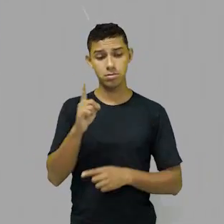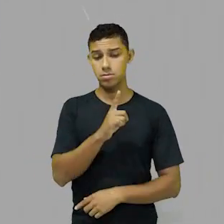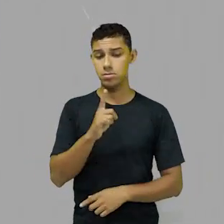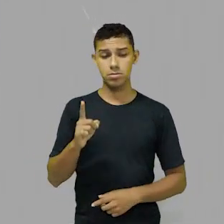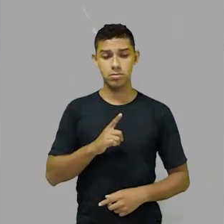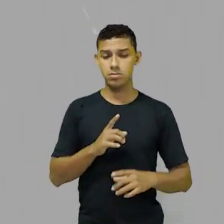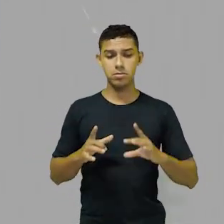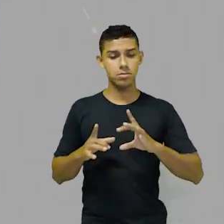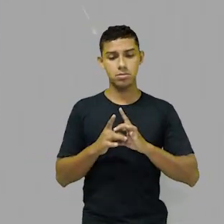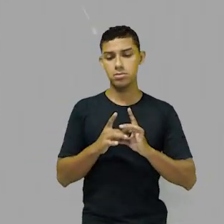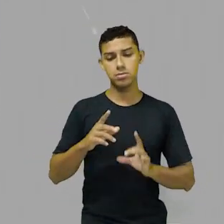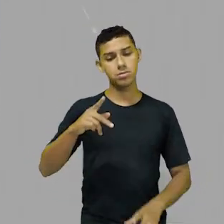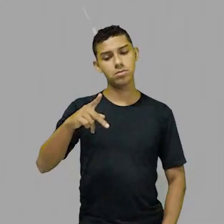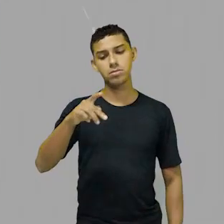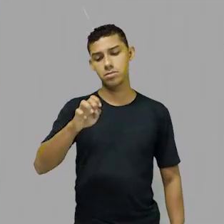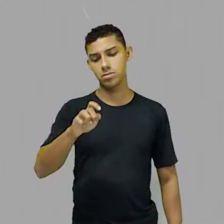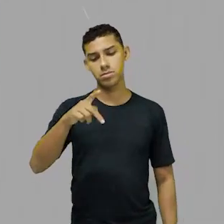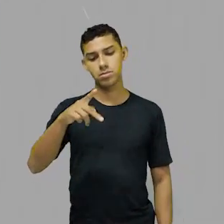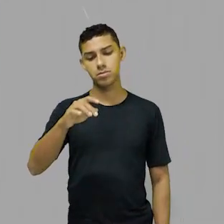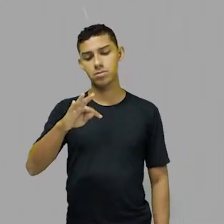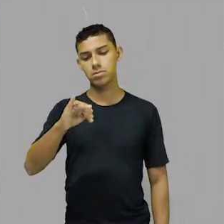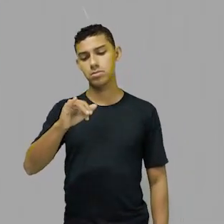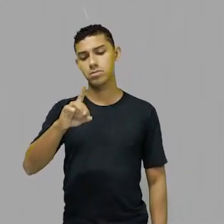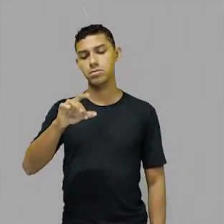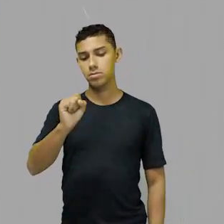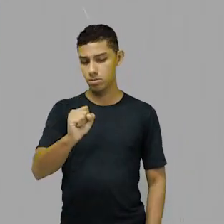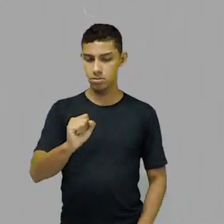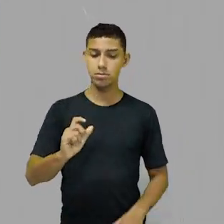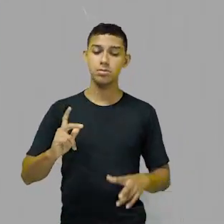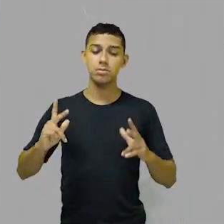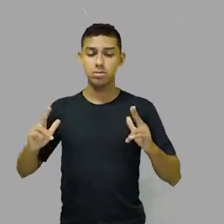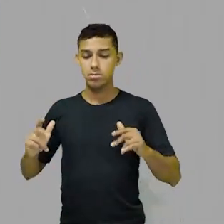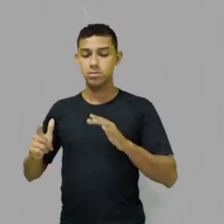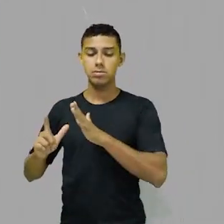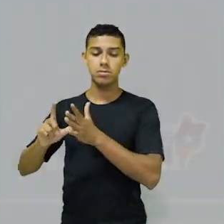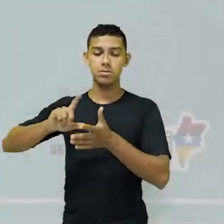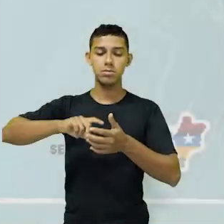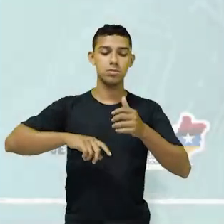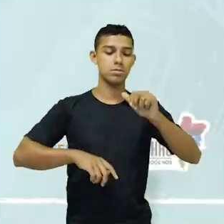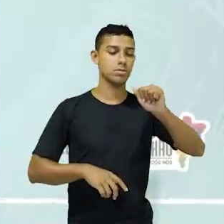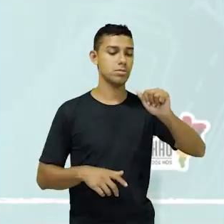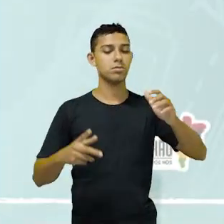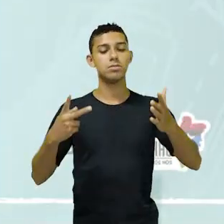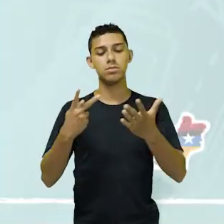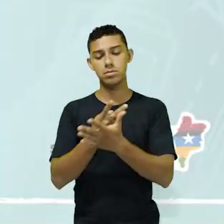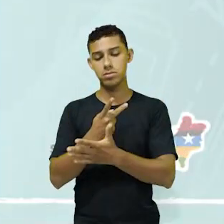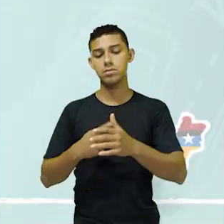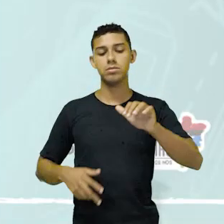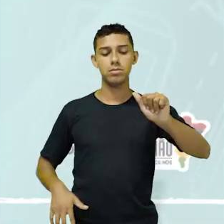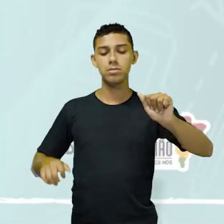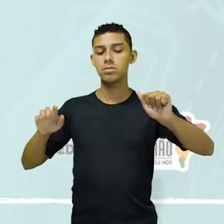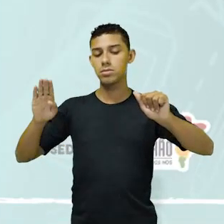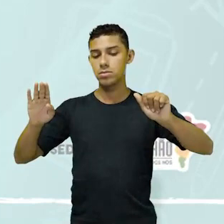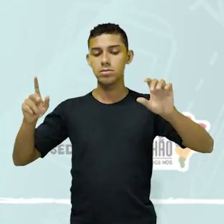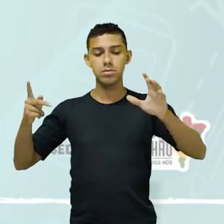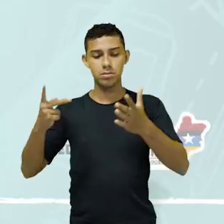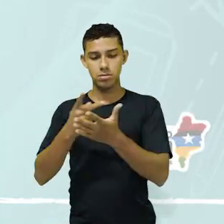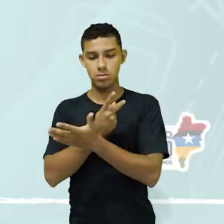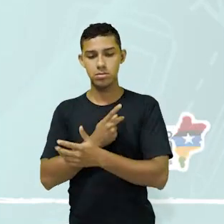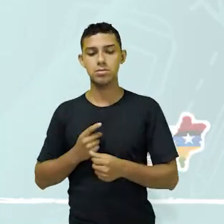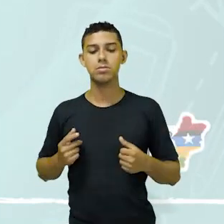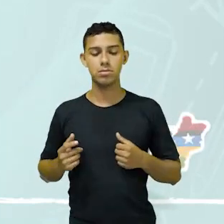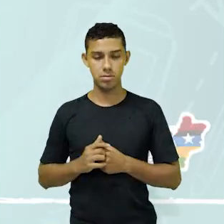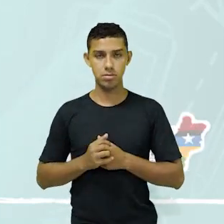é por ligação peptídica, é por ponte de hidrogênio. Então, essa letra B também está errada.